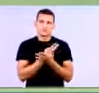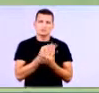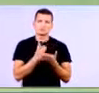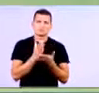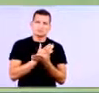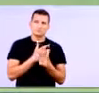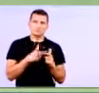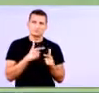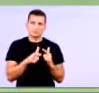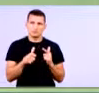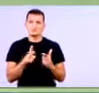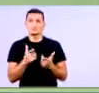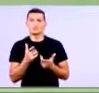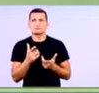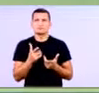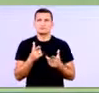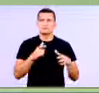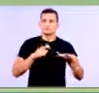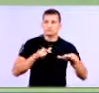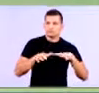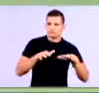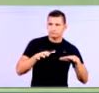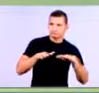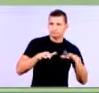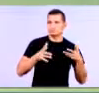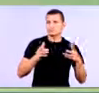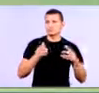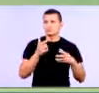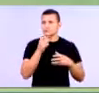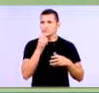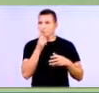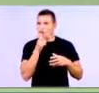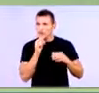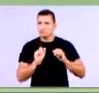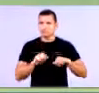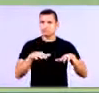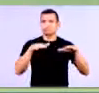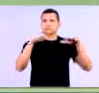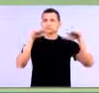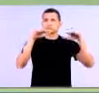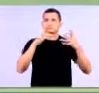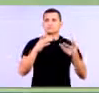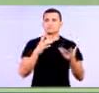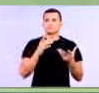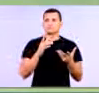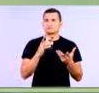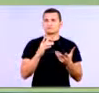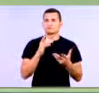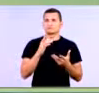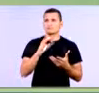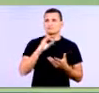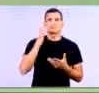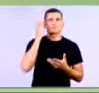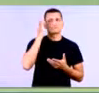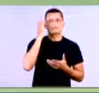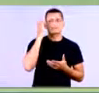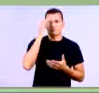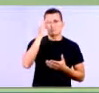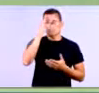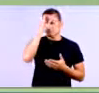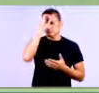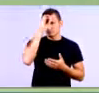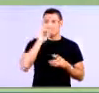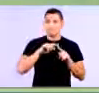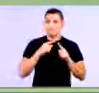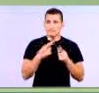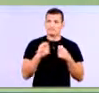da natureza, um terremoto, uma enchente, não é? Isso não é previsível. Porém, nós devemos saber